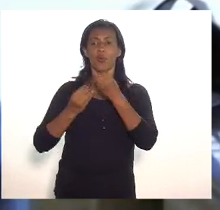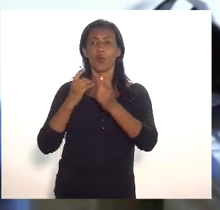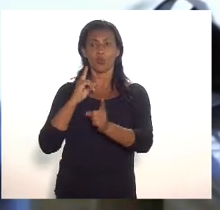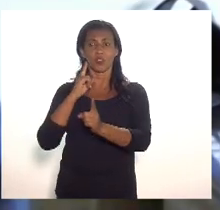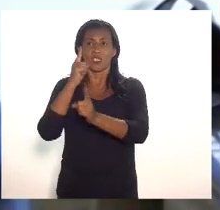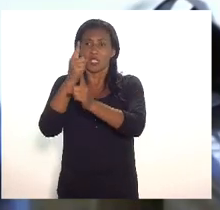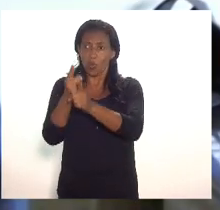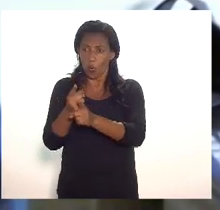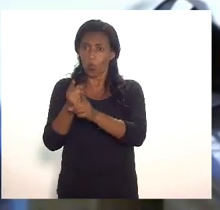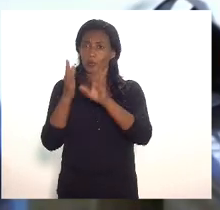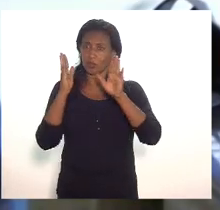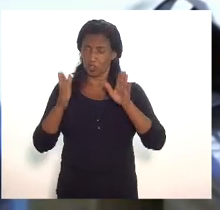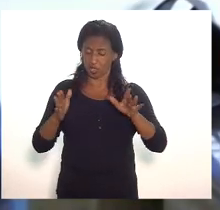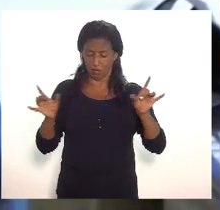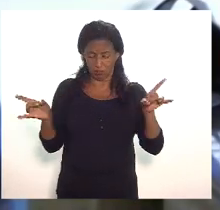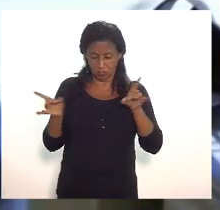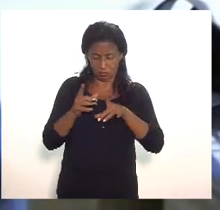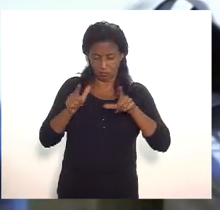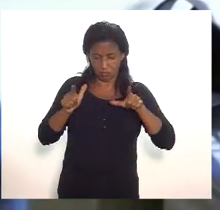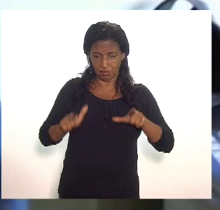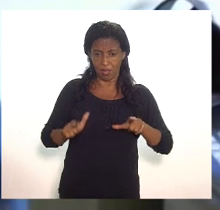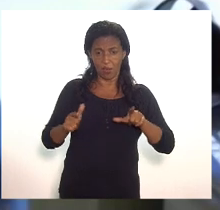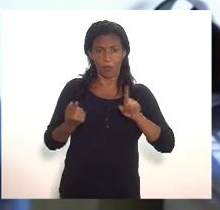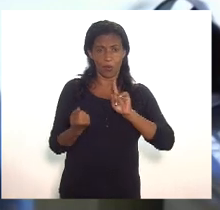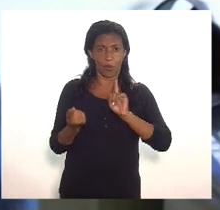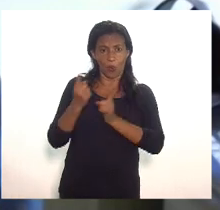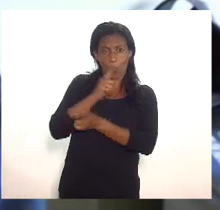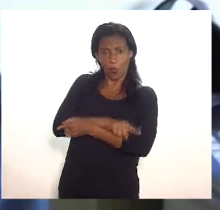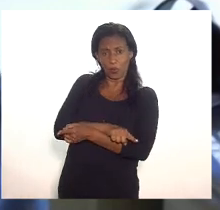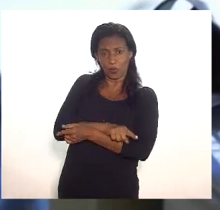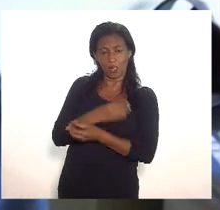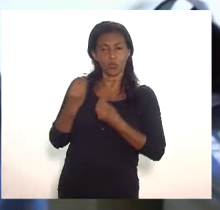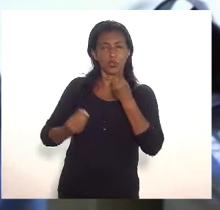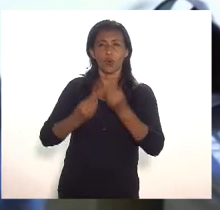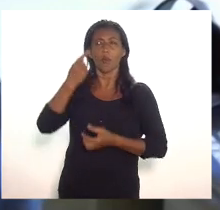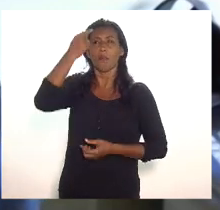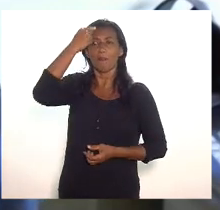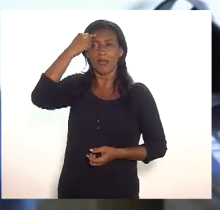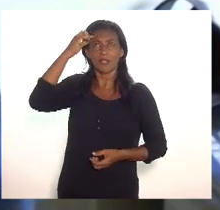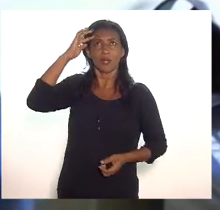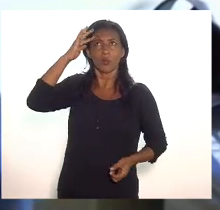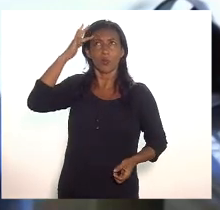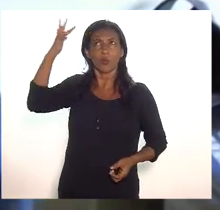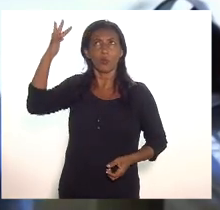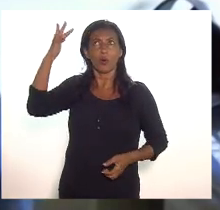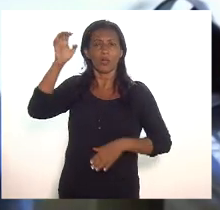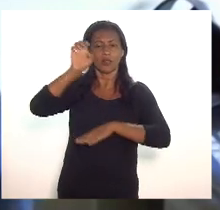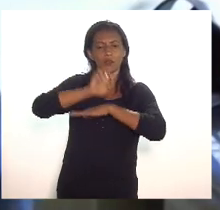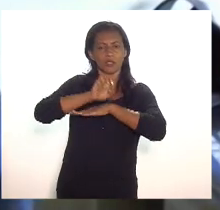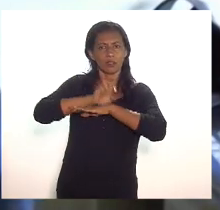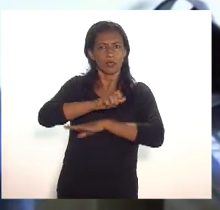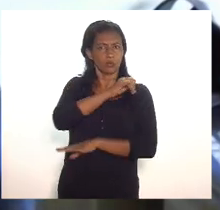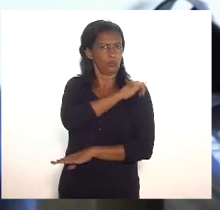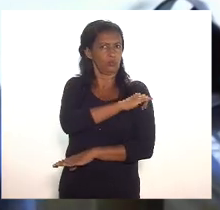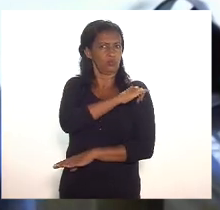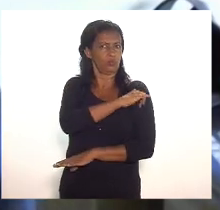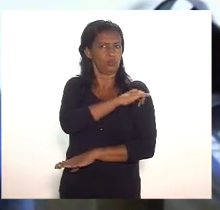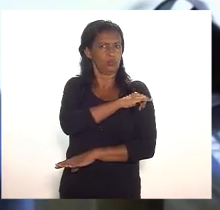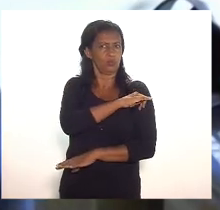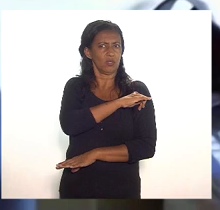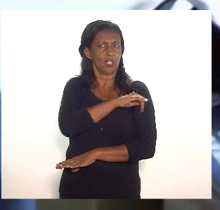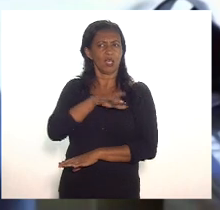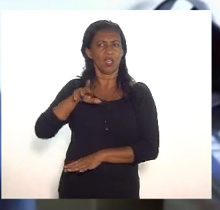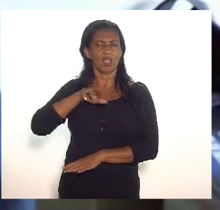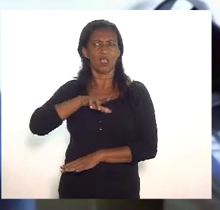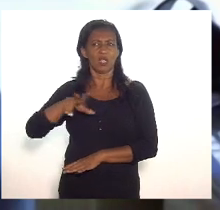decisão agravada, pois, ao contrário de como pensa o Estado do Rio de Janeiro, a questão não é de